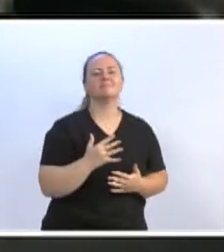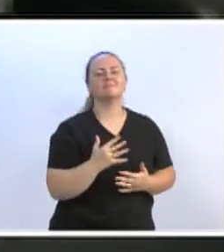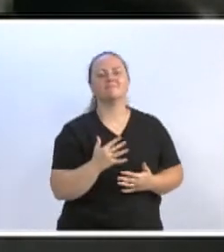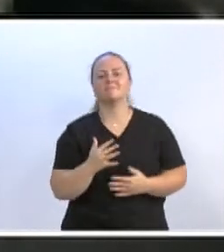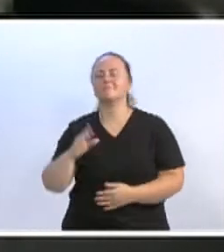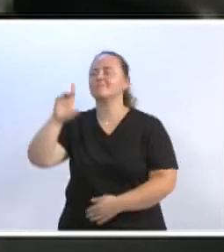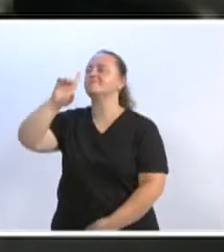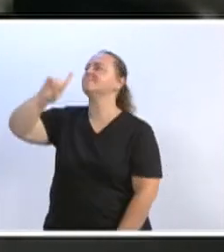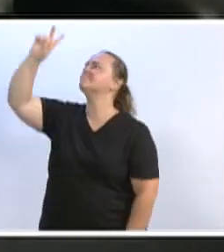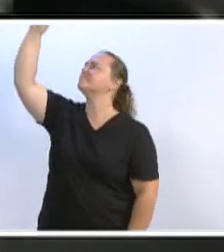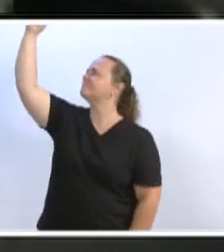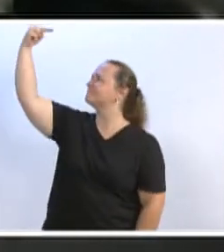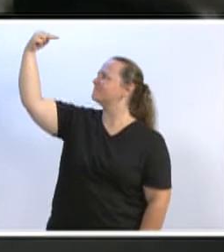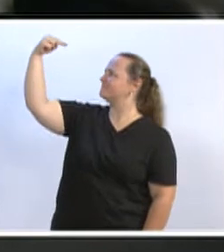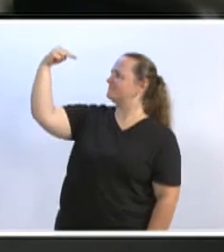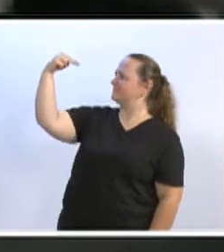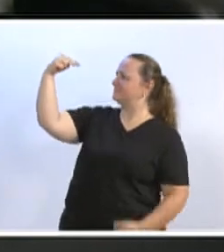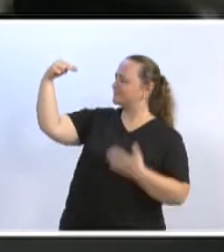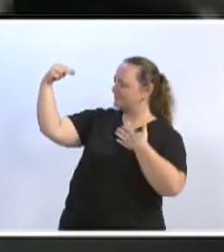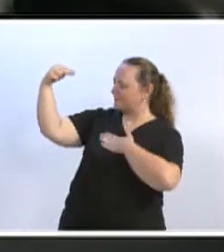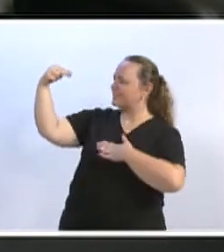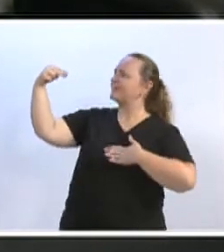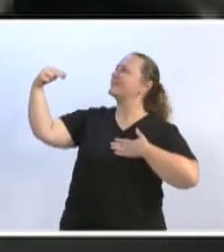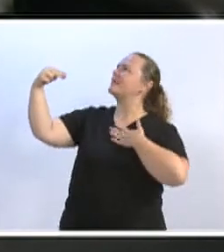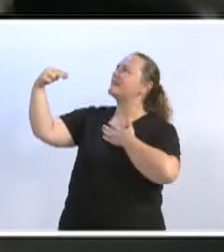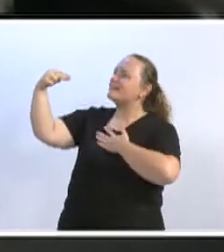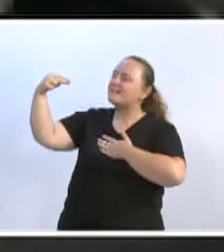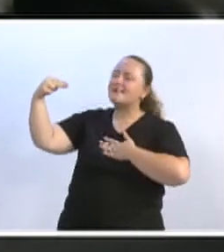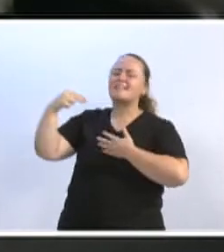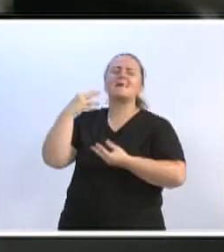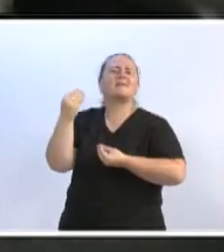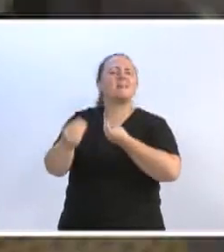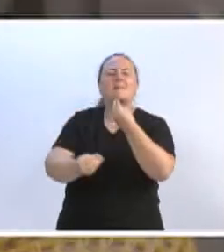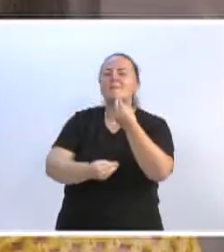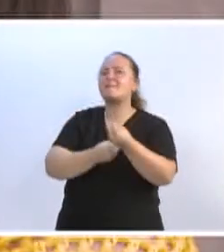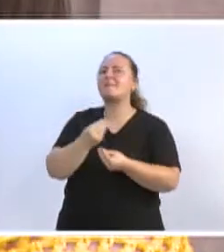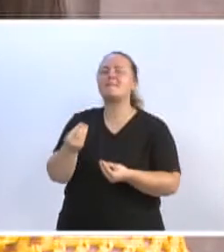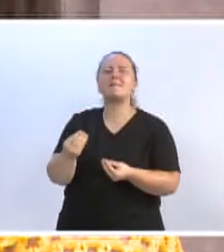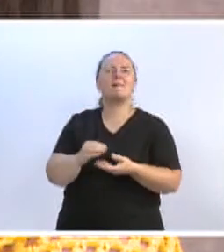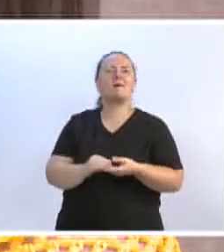bebi, pra ser uma oferta